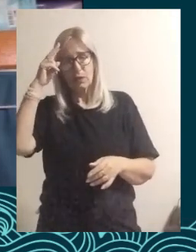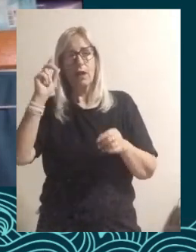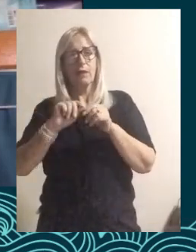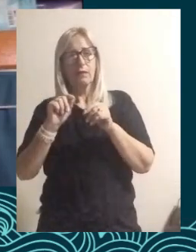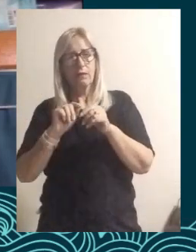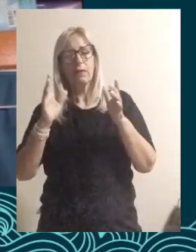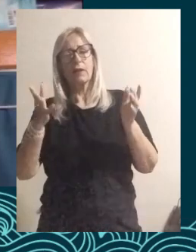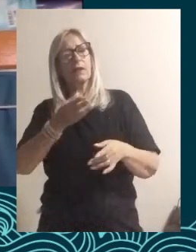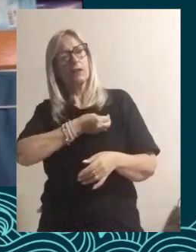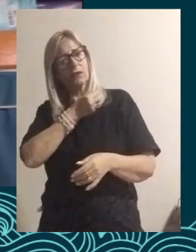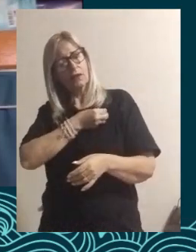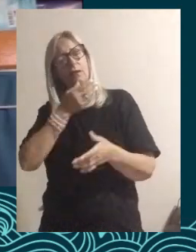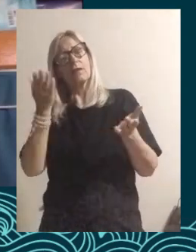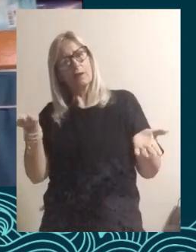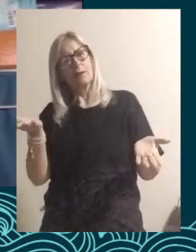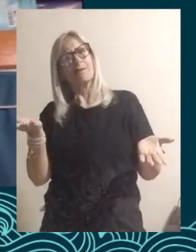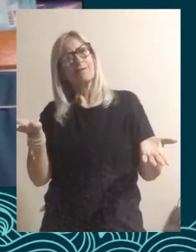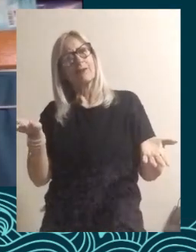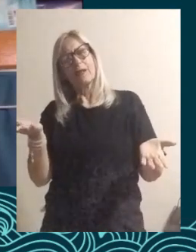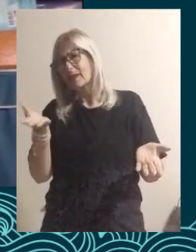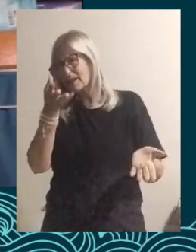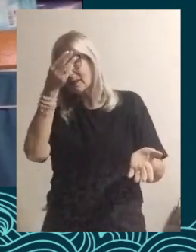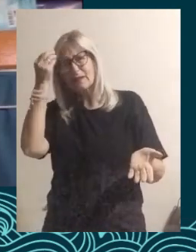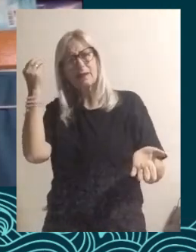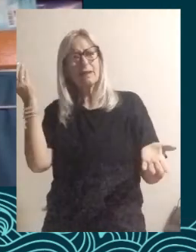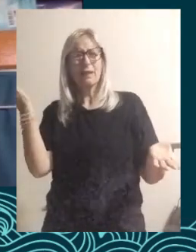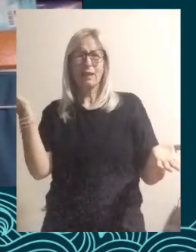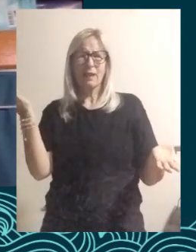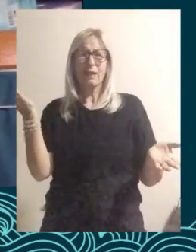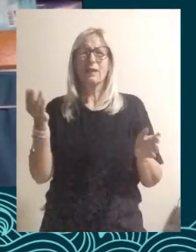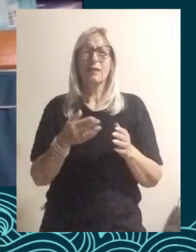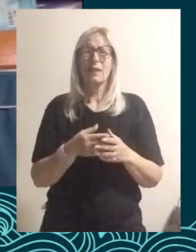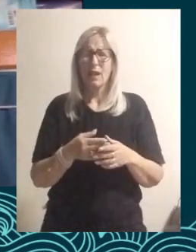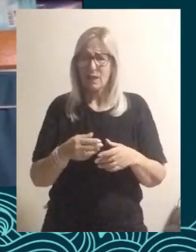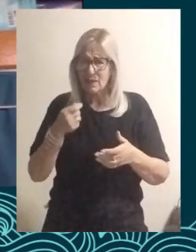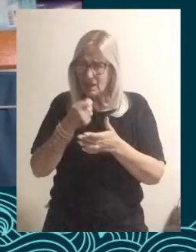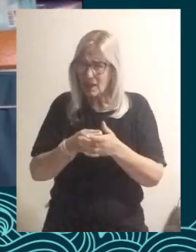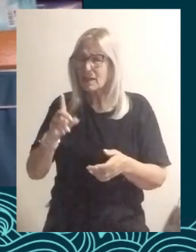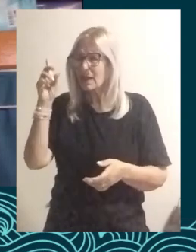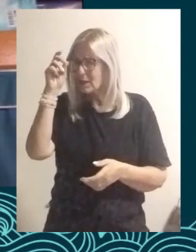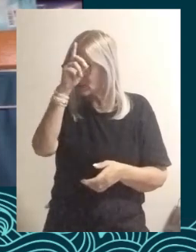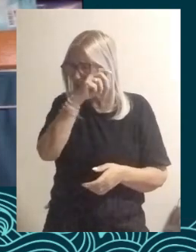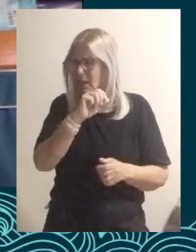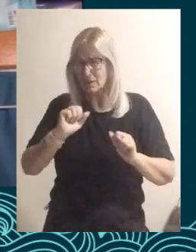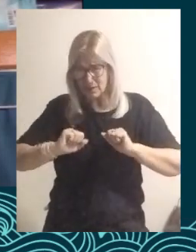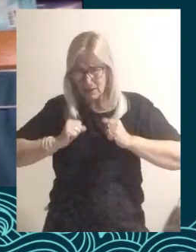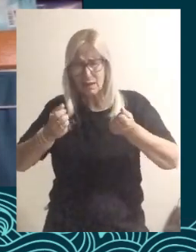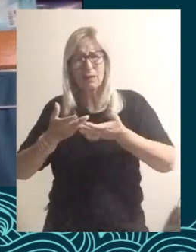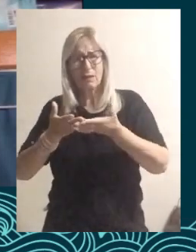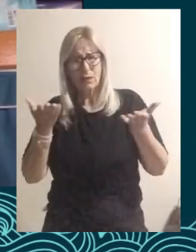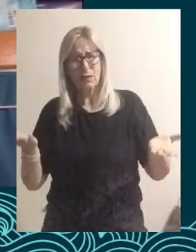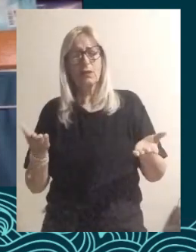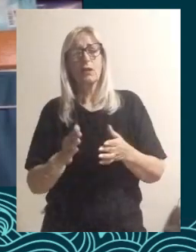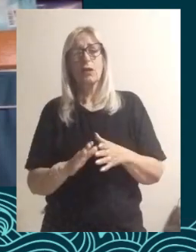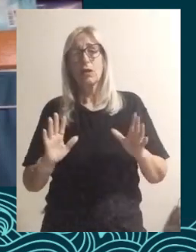gente tem a oportunidade de lembrar do que a gente já fez, do que a gente já viveu, das coisas que a gente já alcançou, já conquistou, das dificuldades que